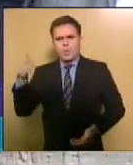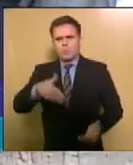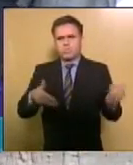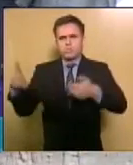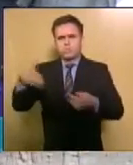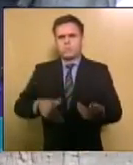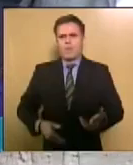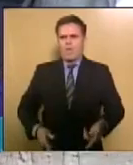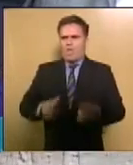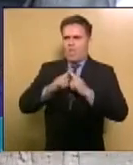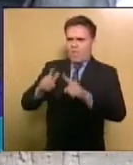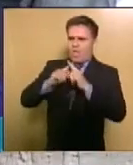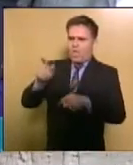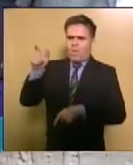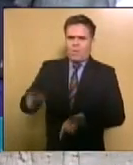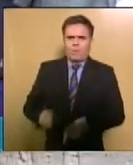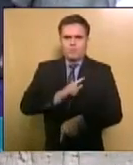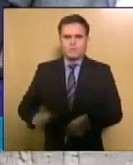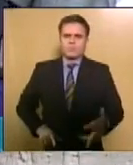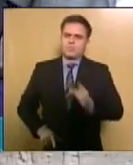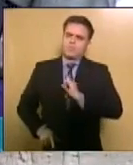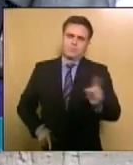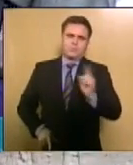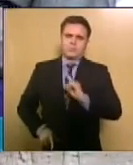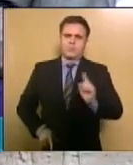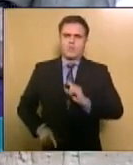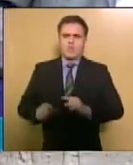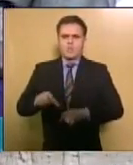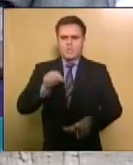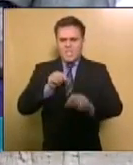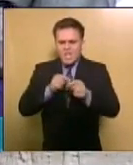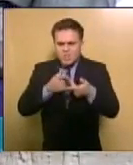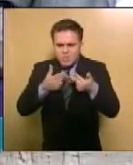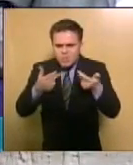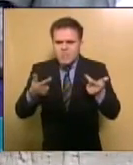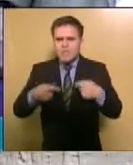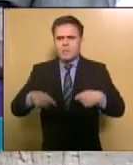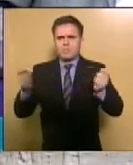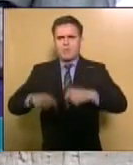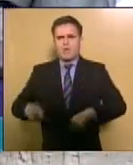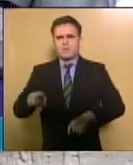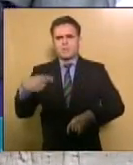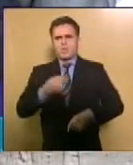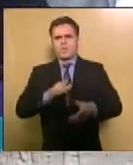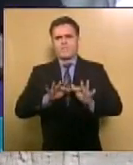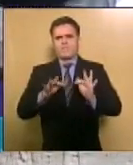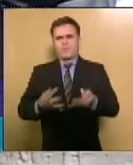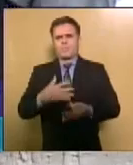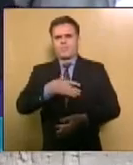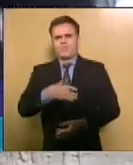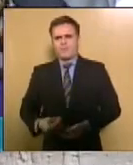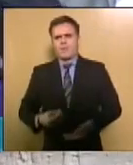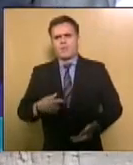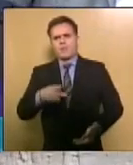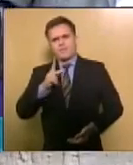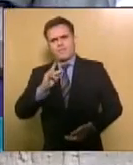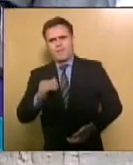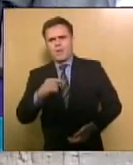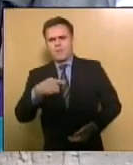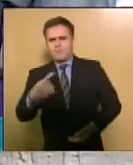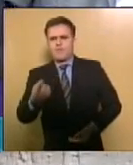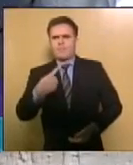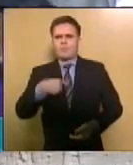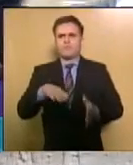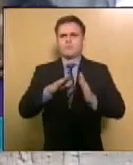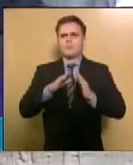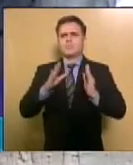detonar o governador mas encontrar maneiras para que as nossas famílias os nossos filhos saiam e voltem para casa com